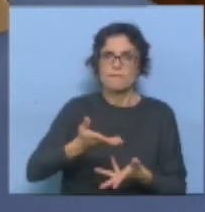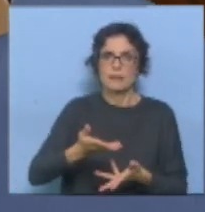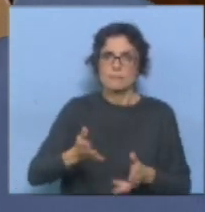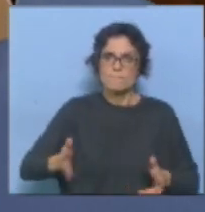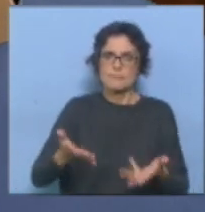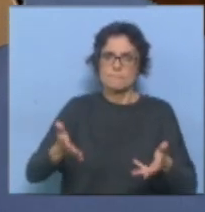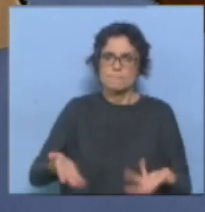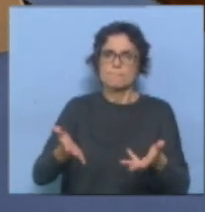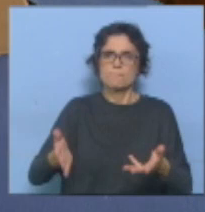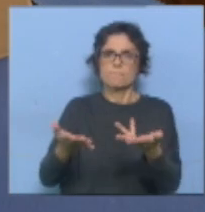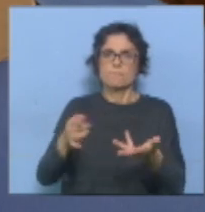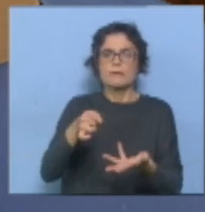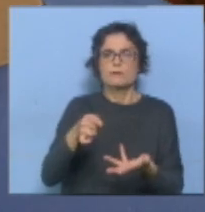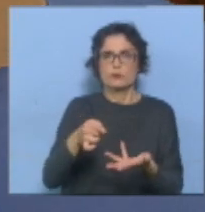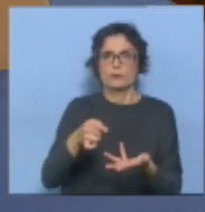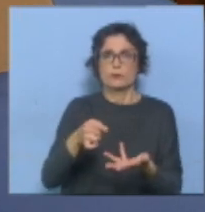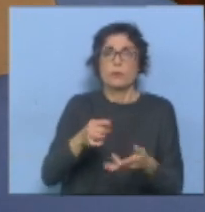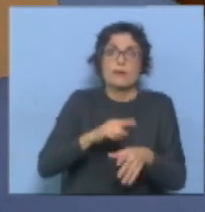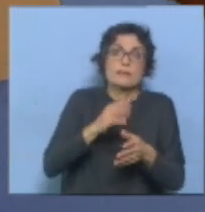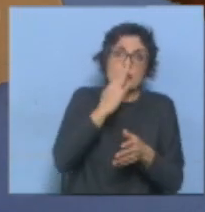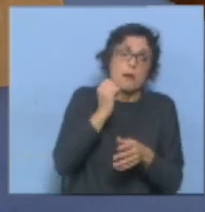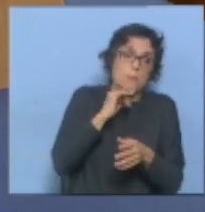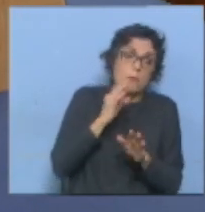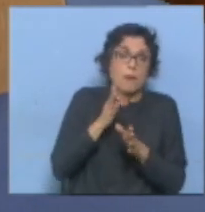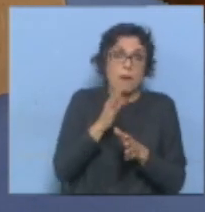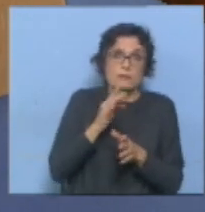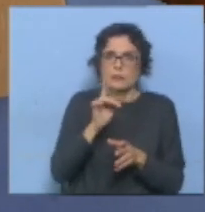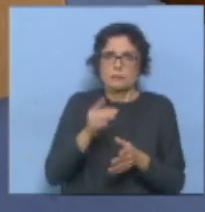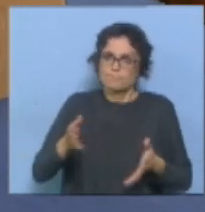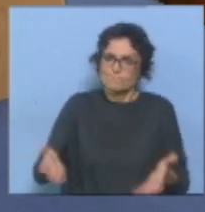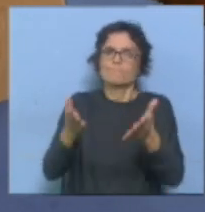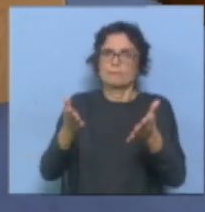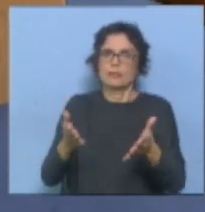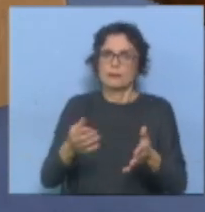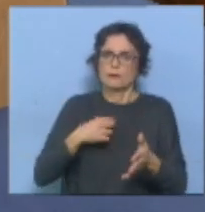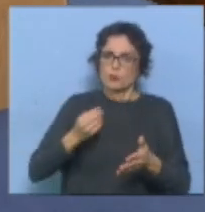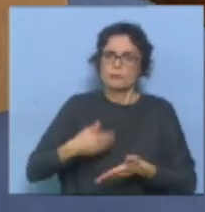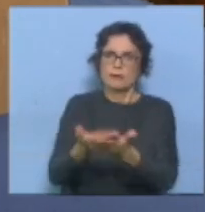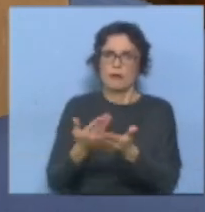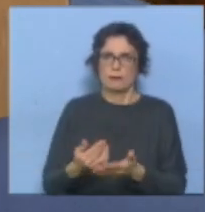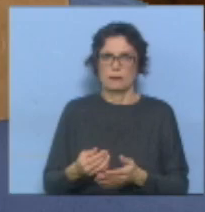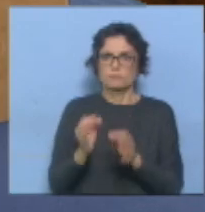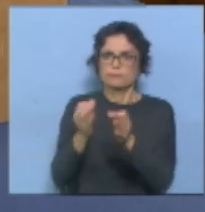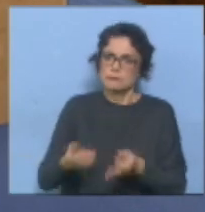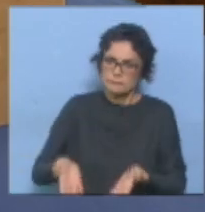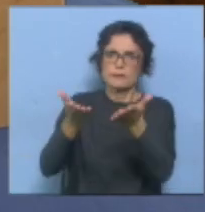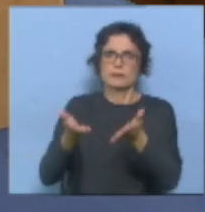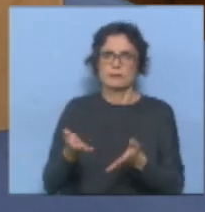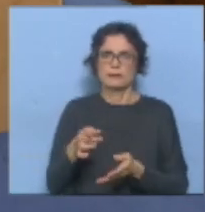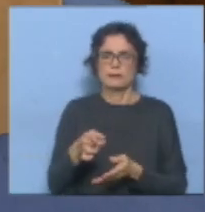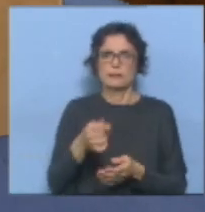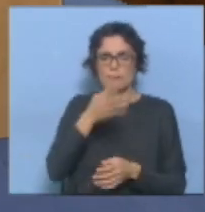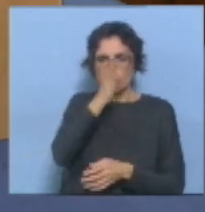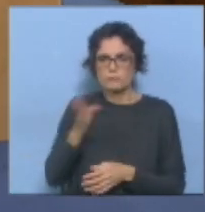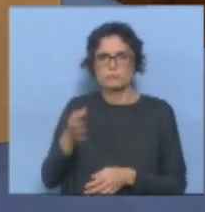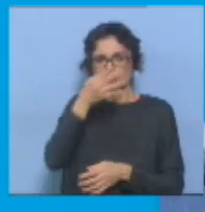de Deus, aquele que professa a fé num Deus de Israel, no Deus de Jesus Cristo, não pode não ter este